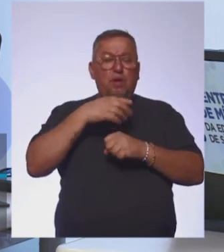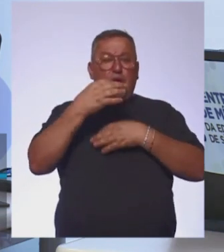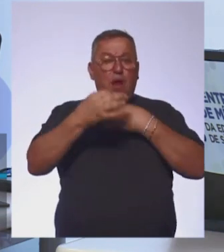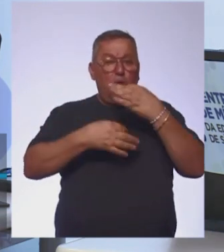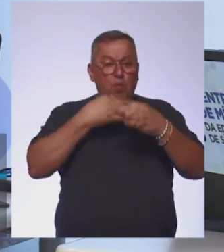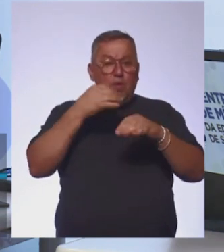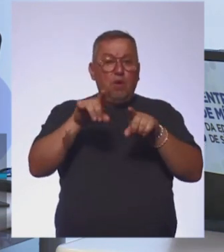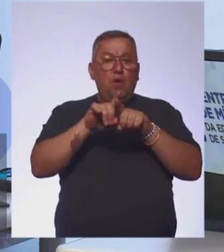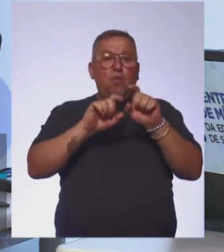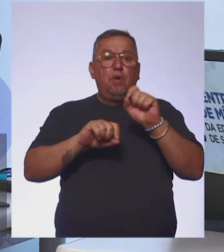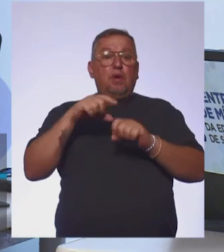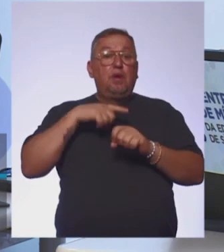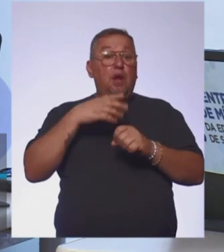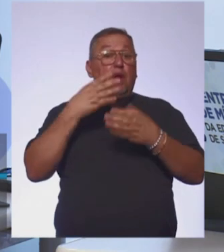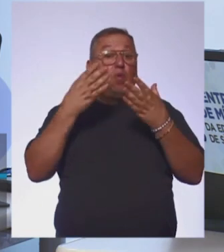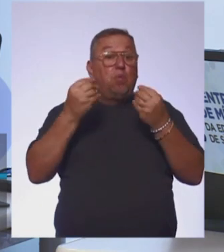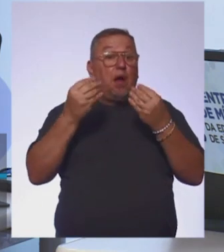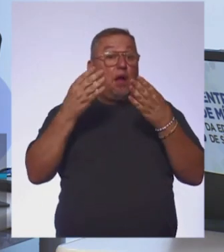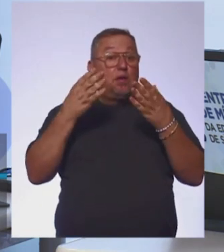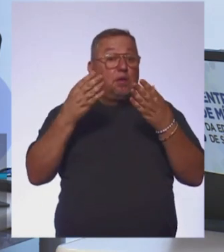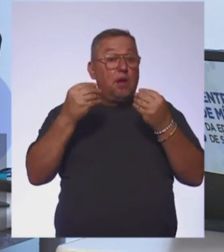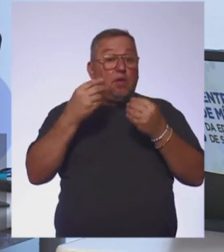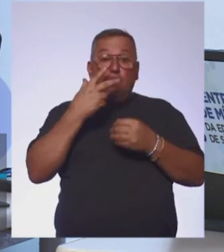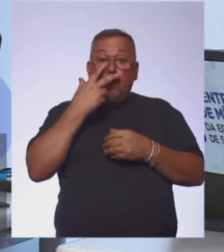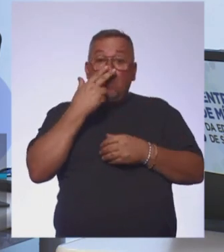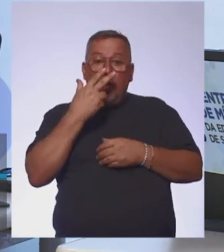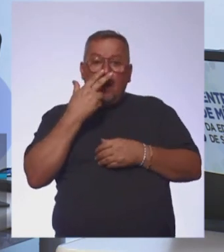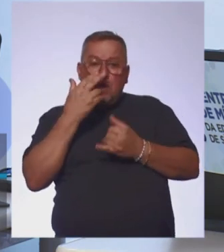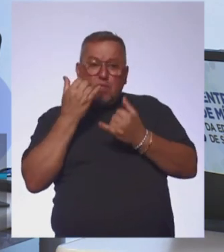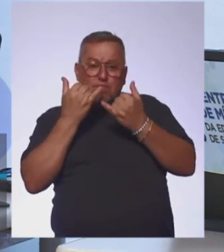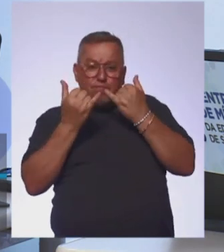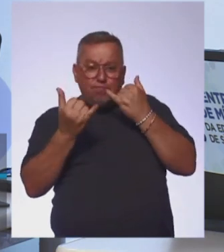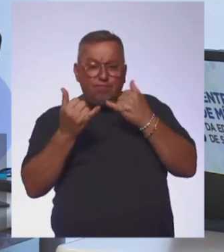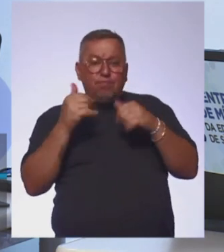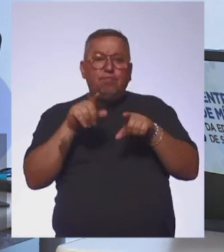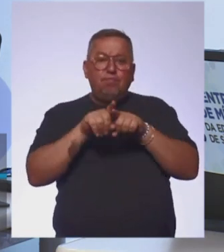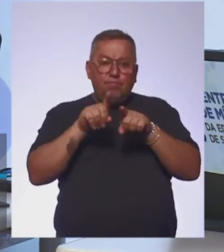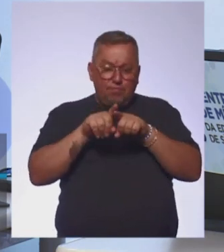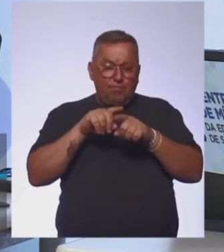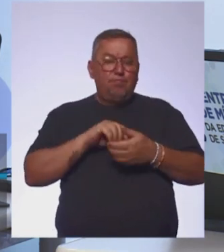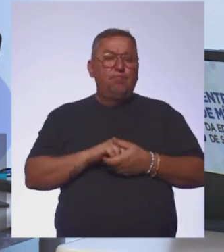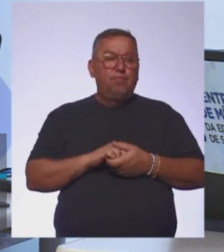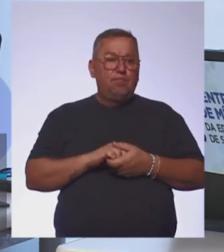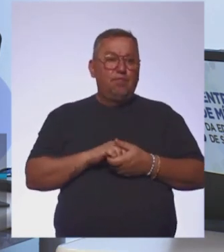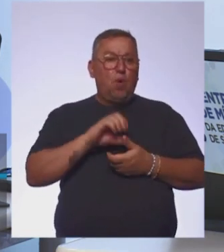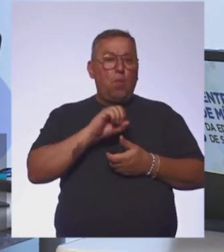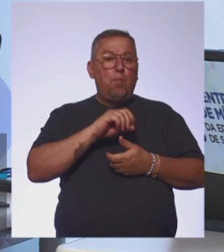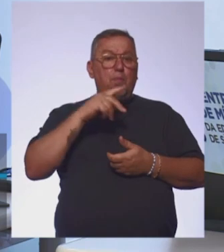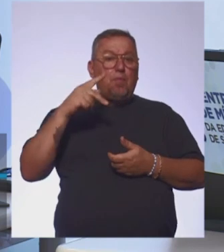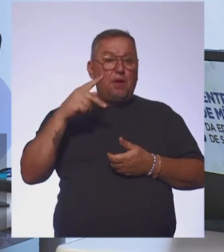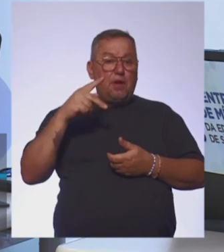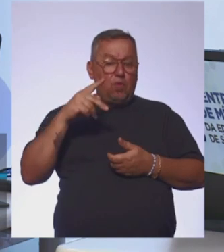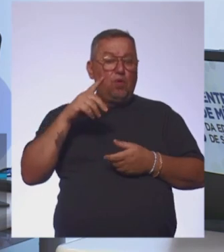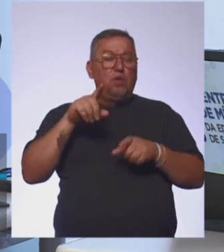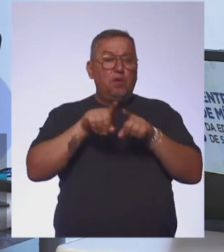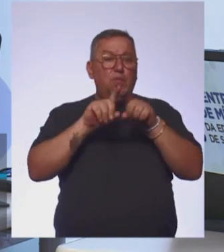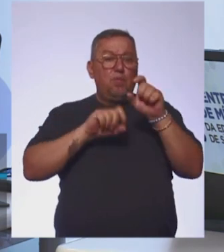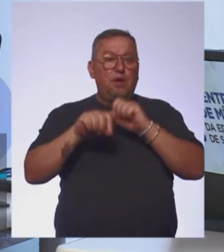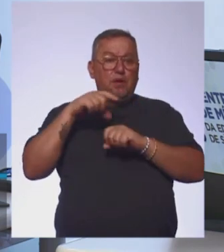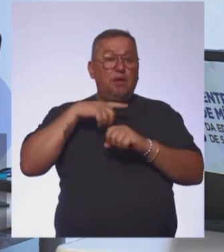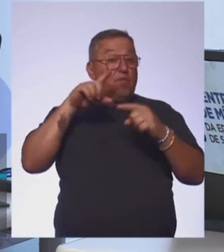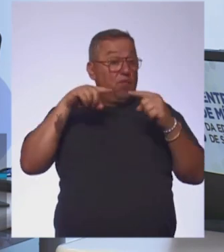né? Então, aí, tendo bastante semelhança, então também entra com o operador discursivo. Foi intencional, entra a questão